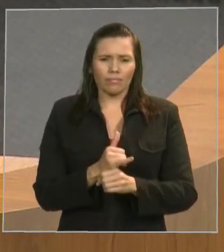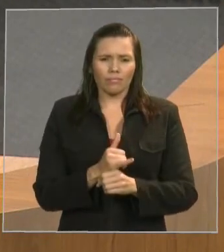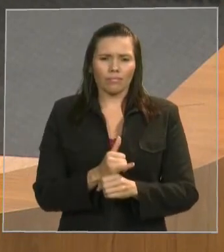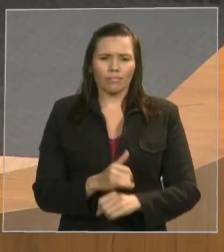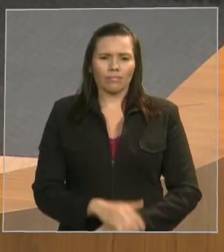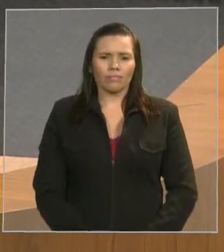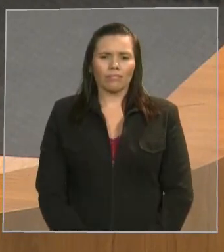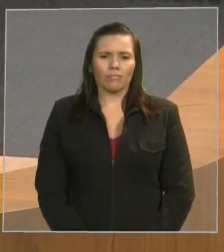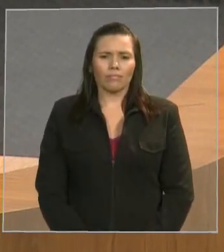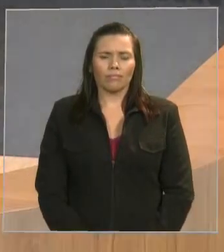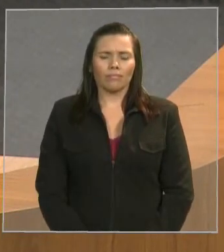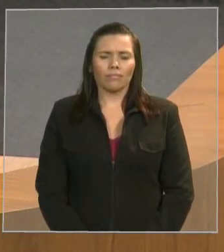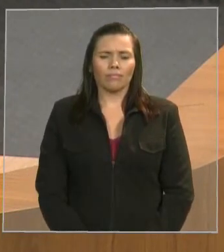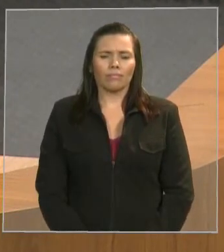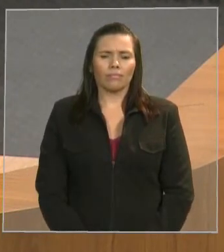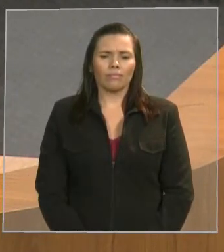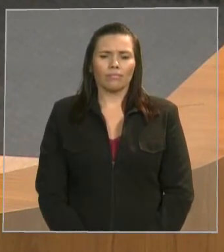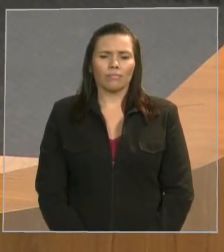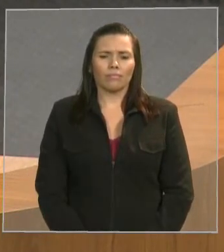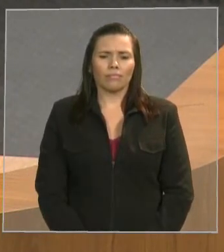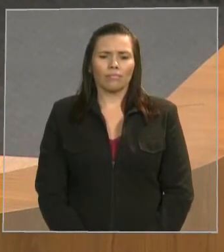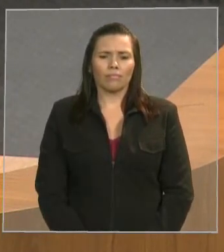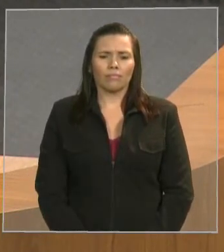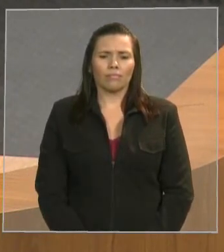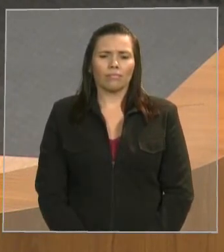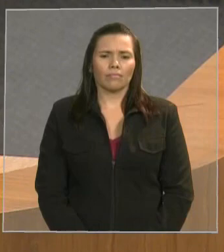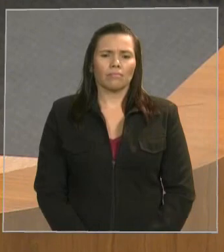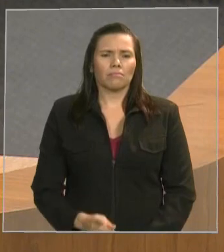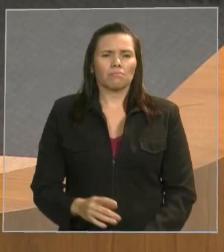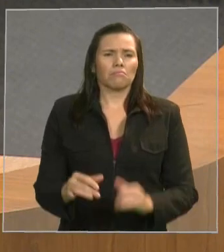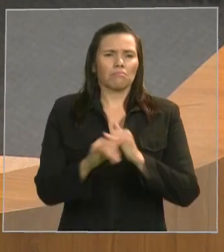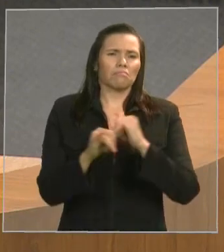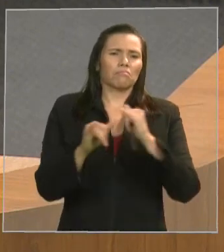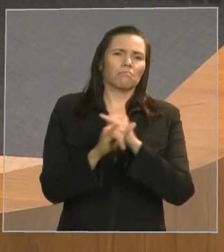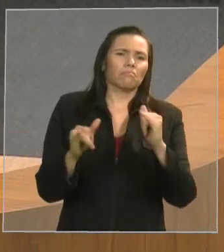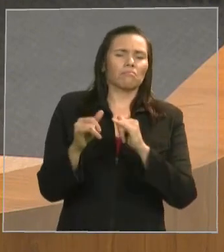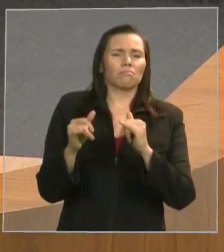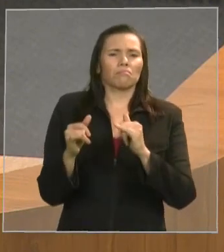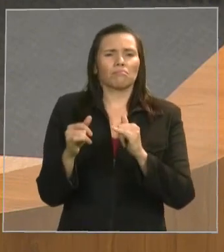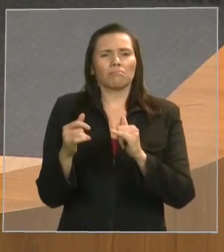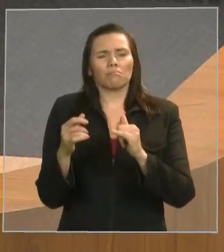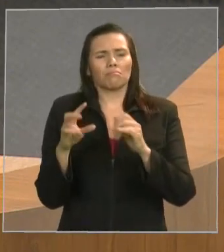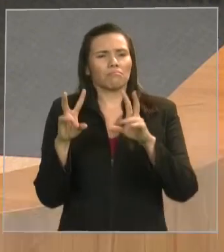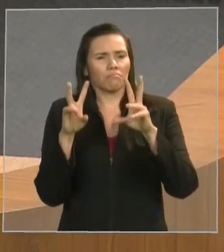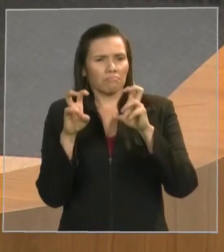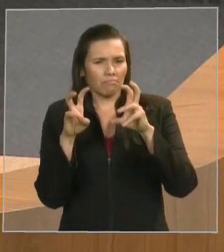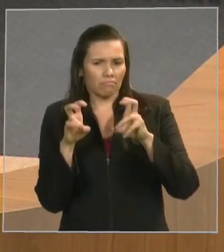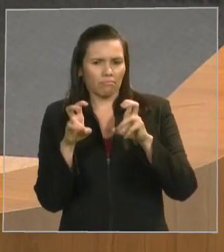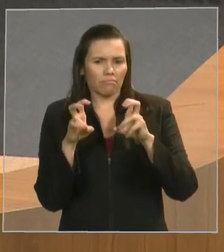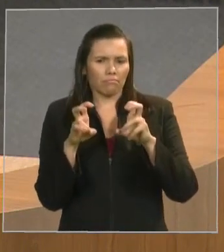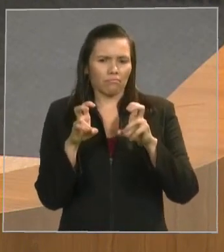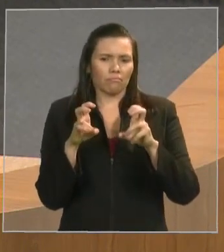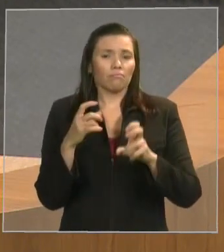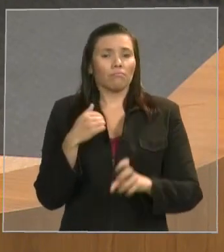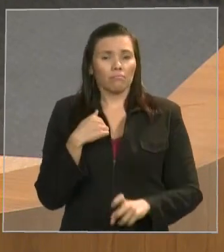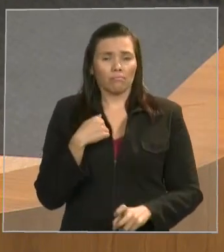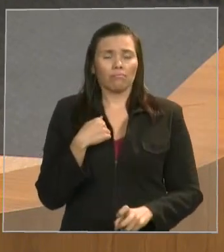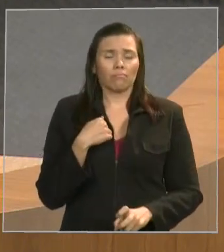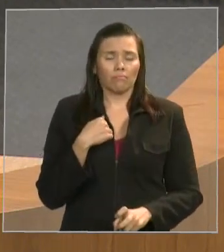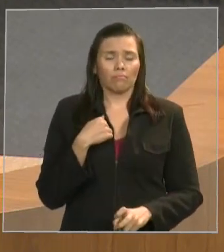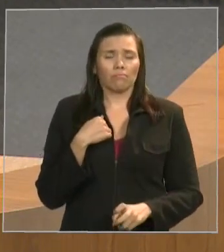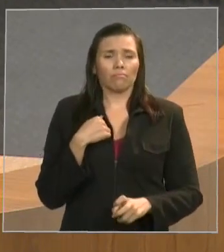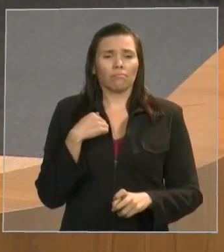cargo. Primeiro, eu não entrei no aspecto de mérito, eu falei no